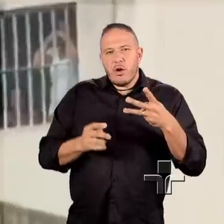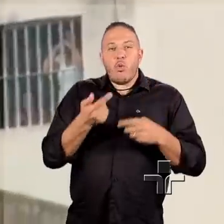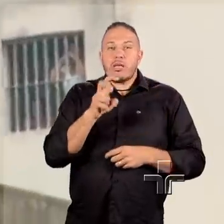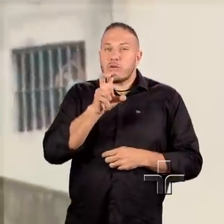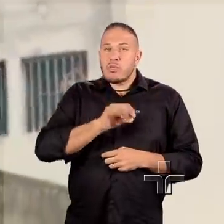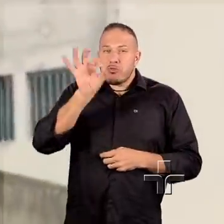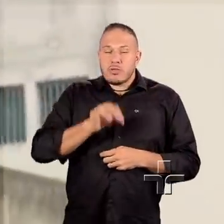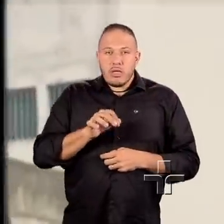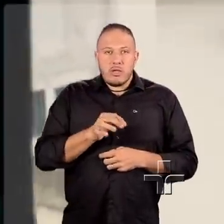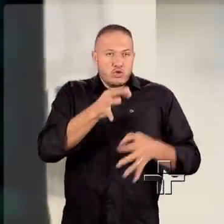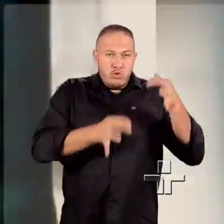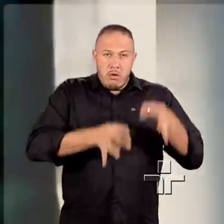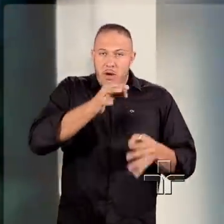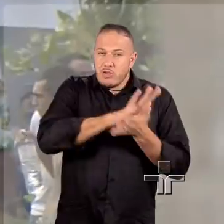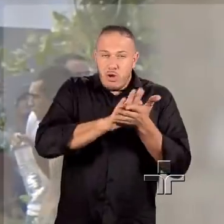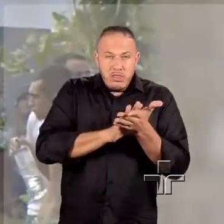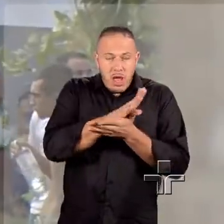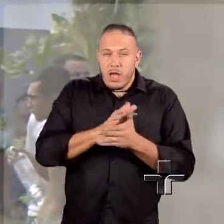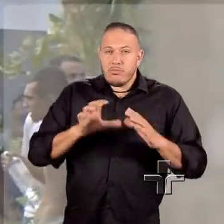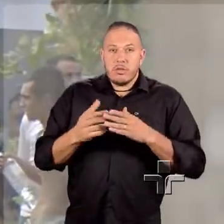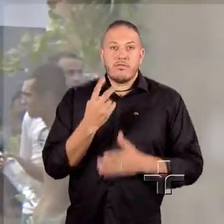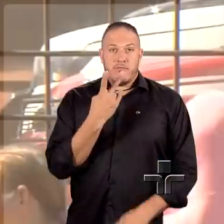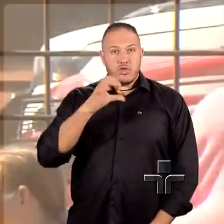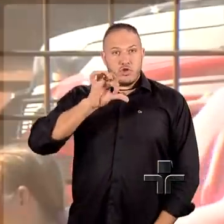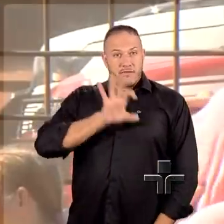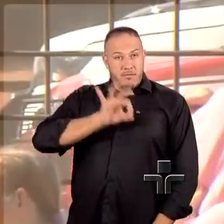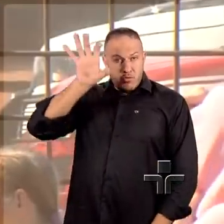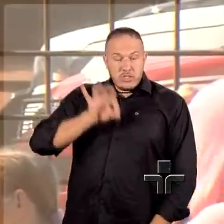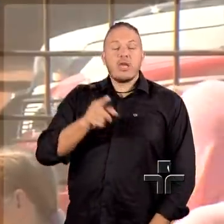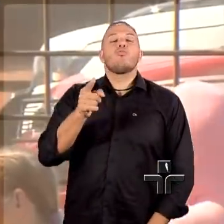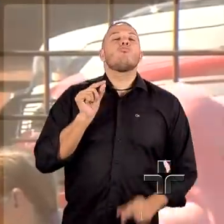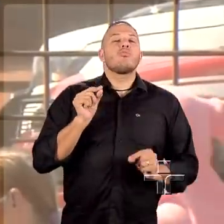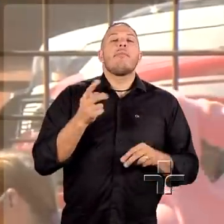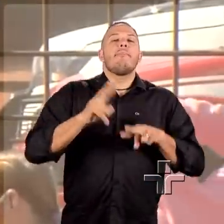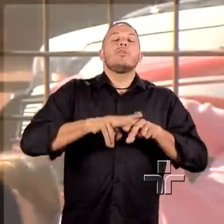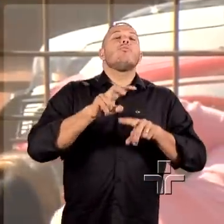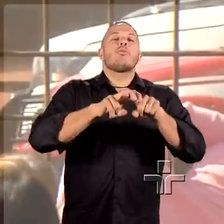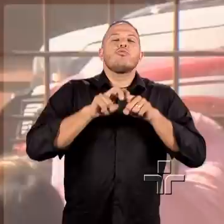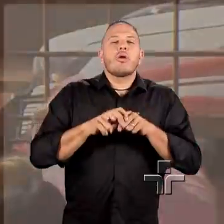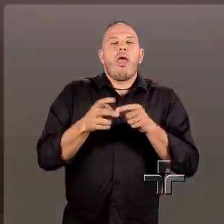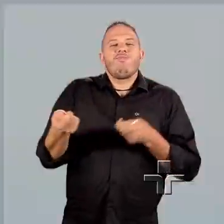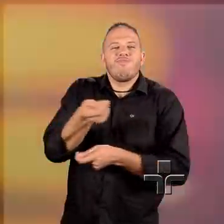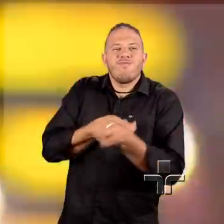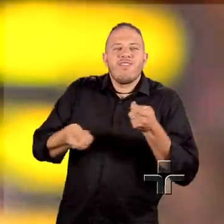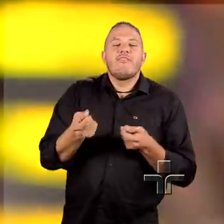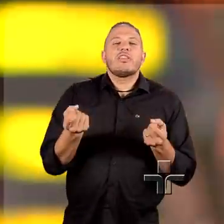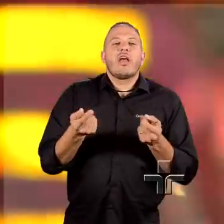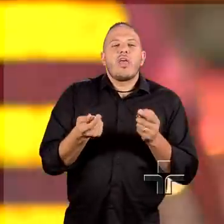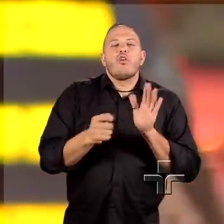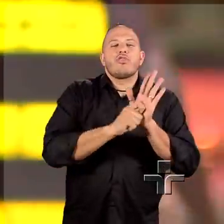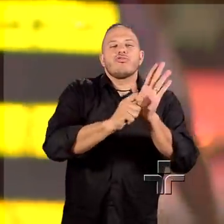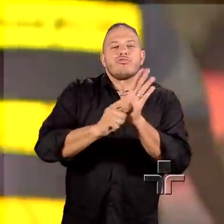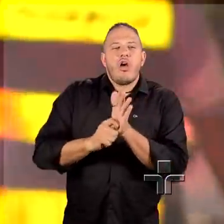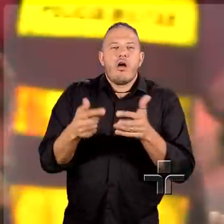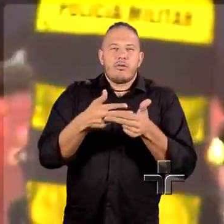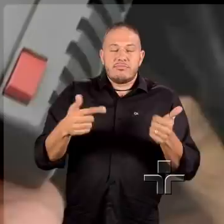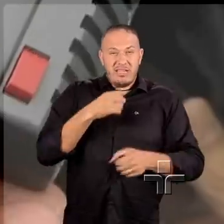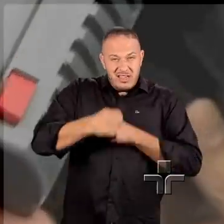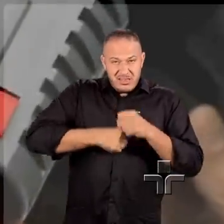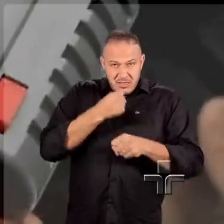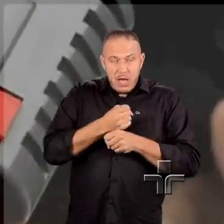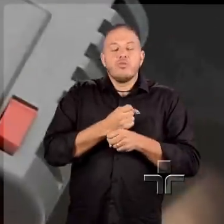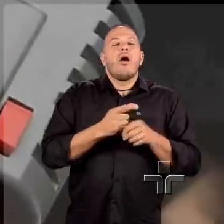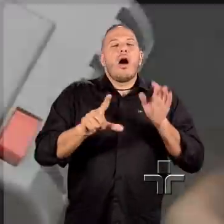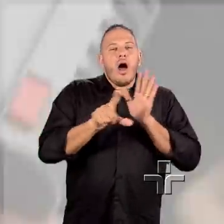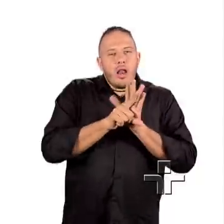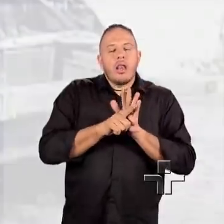com o Conselho Nacional de Justiça, 29% deles detidos por tráfico de drogas. Esse ano, a Lei Seca